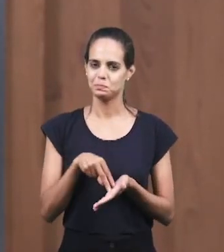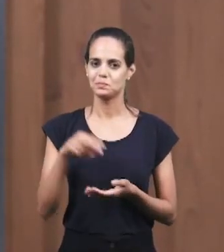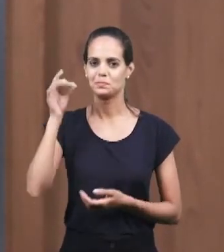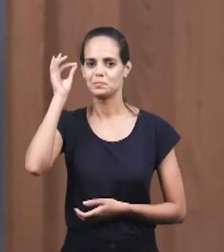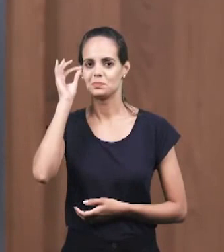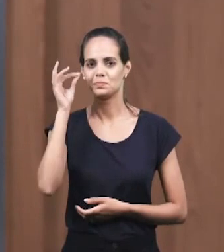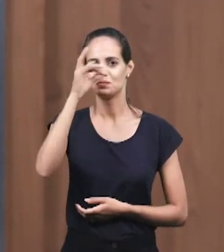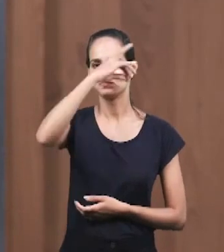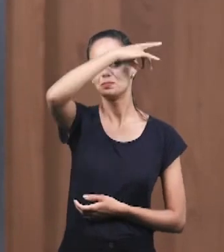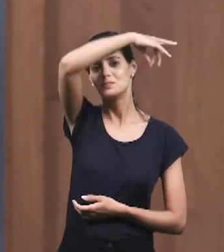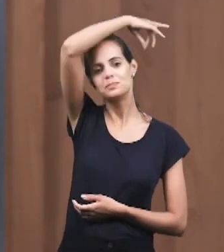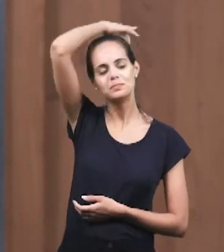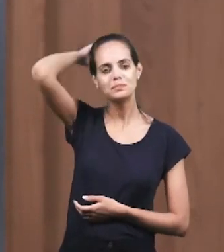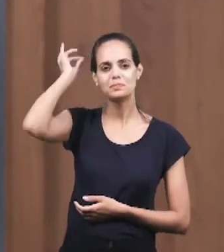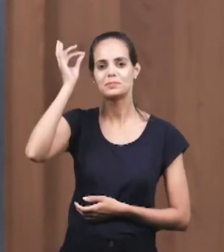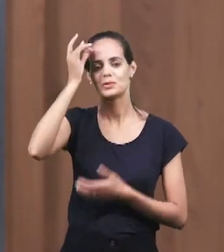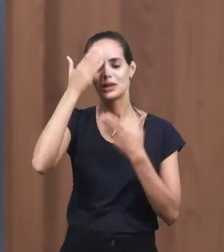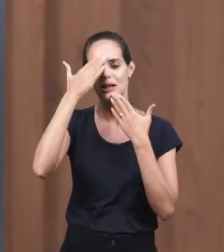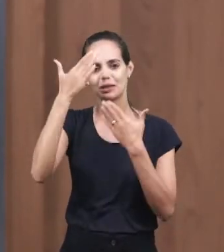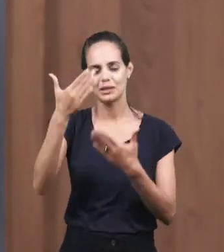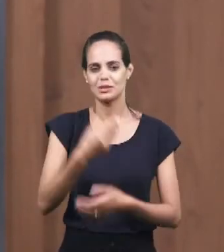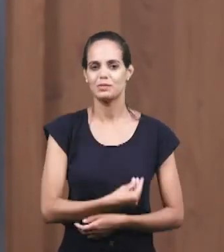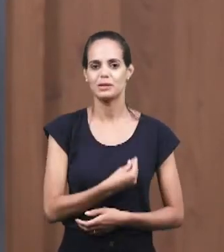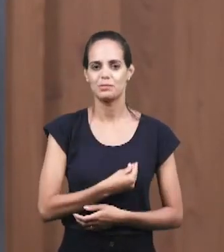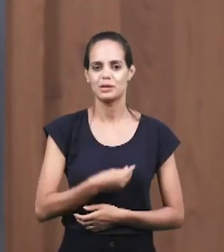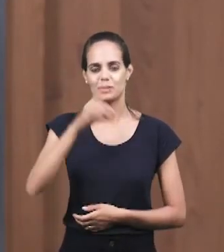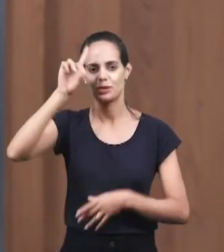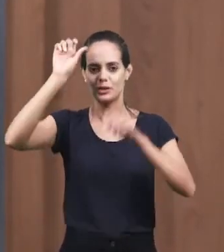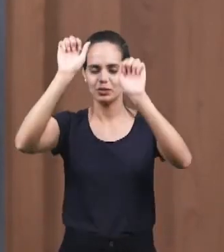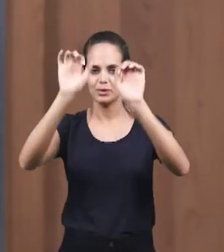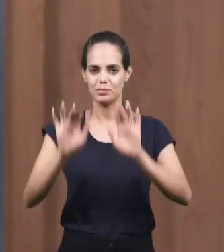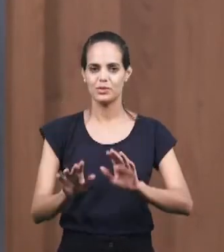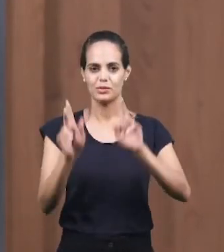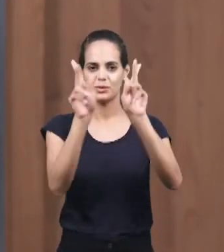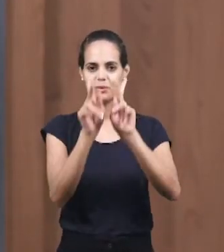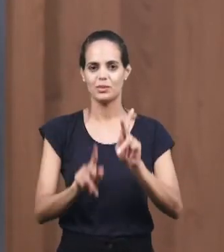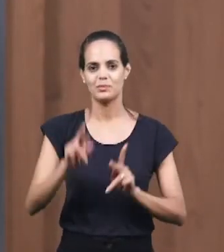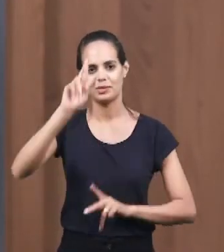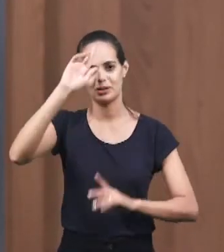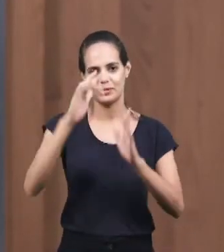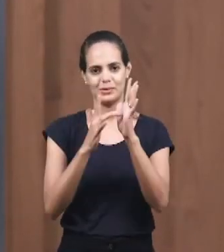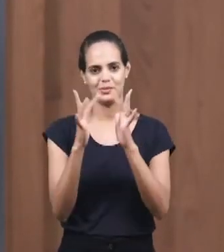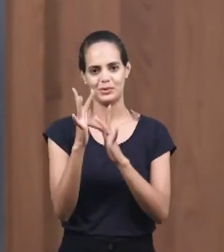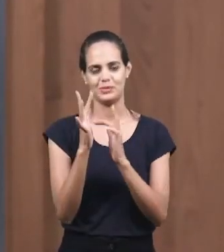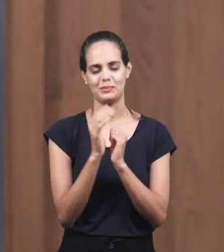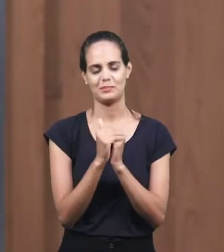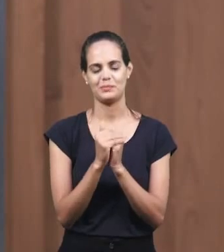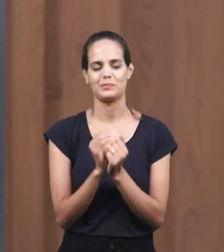espiritual. Agradeço então a sua participação, que Deus a todos abençoe, com a paz do Senhor Jesus.